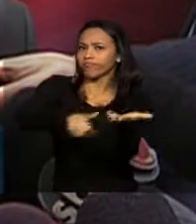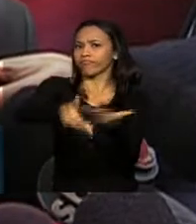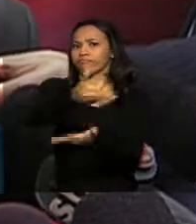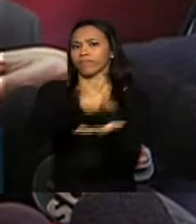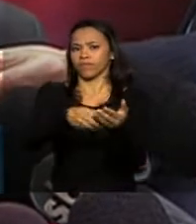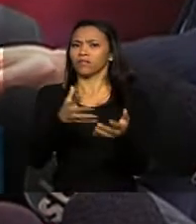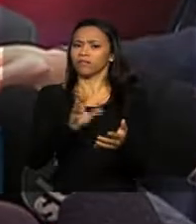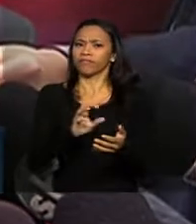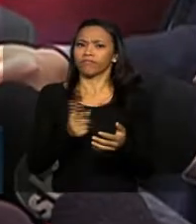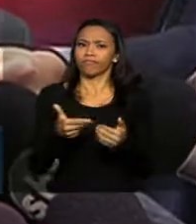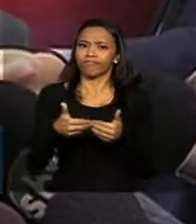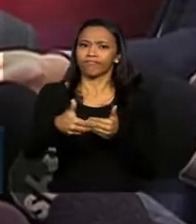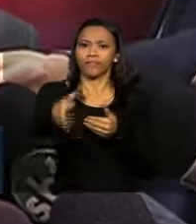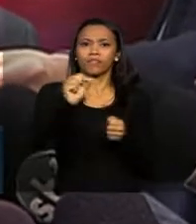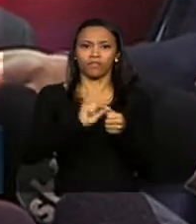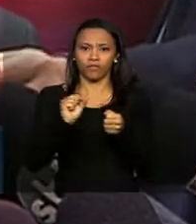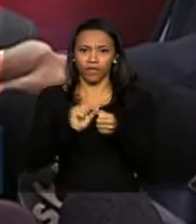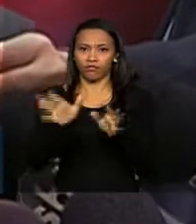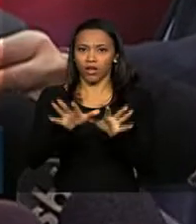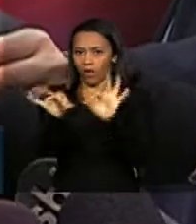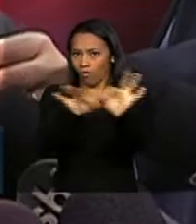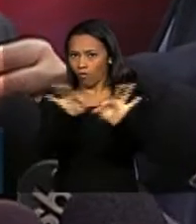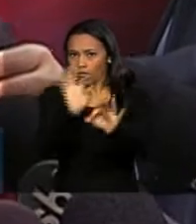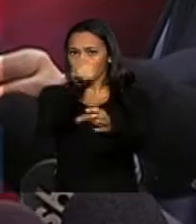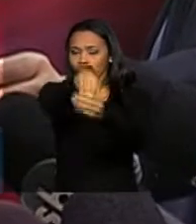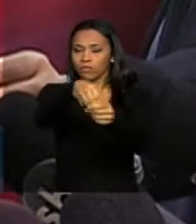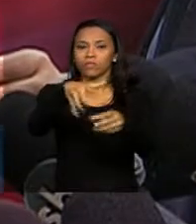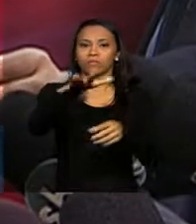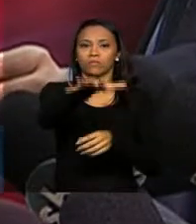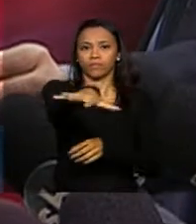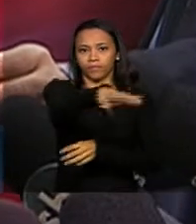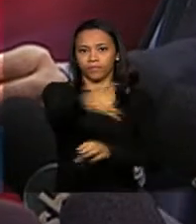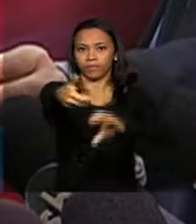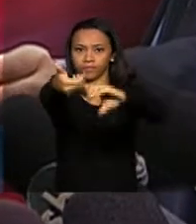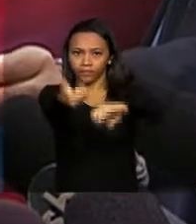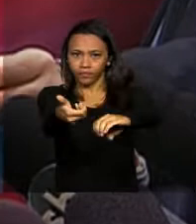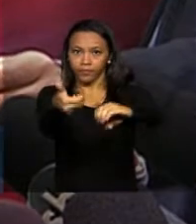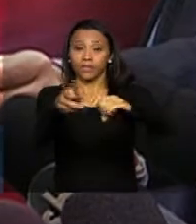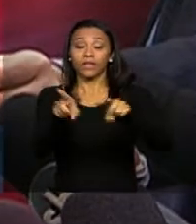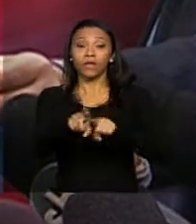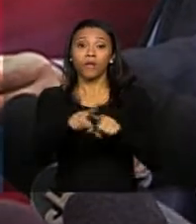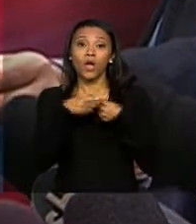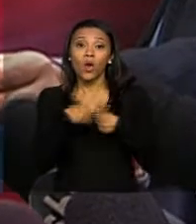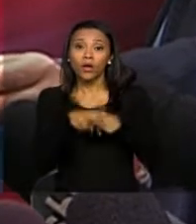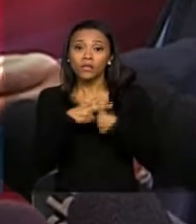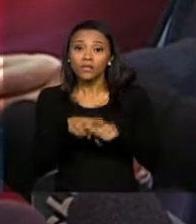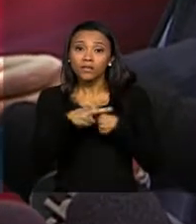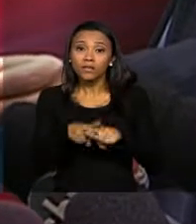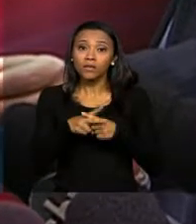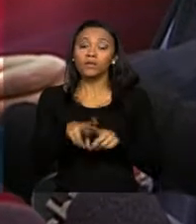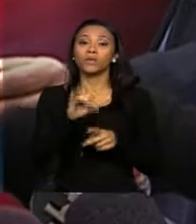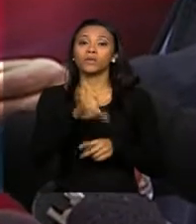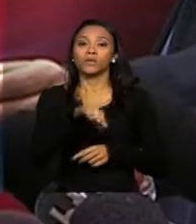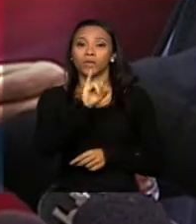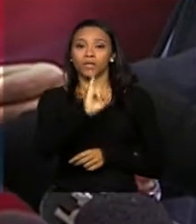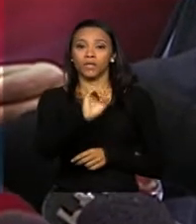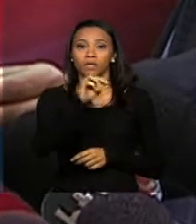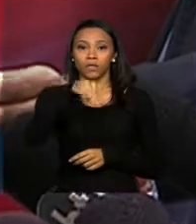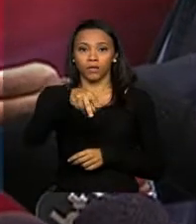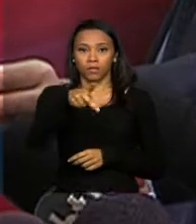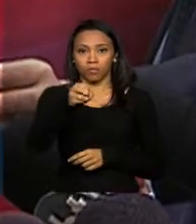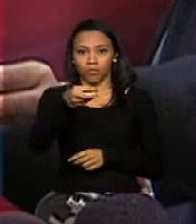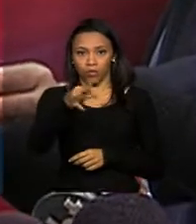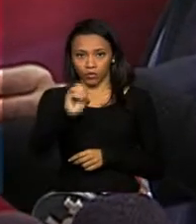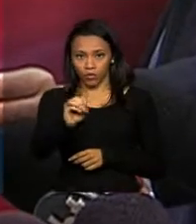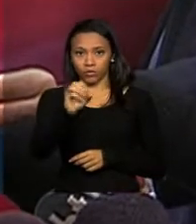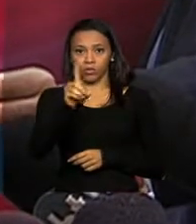agora no chamado escalonamento da da da declaração do Imposto de Renda né ISO já foi feito e deu certo então nós